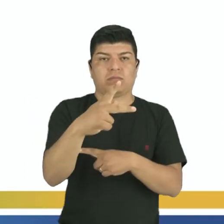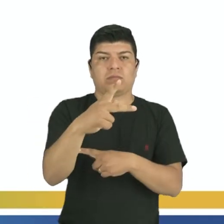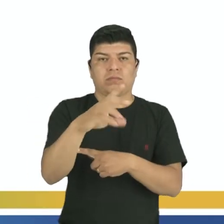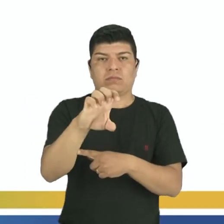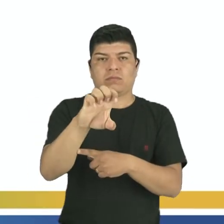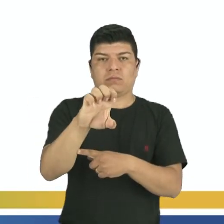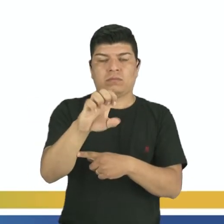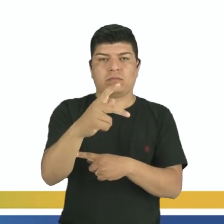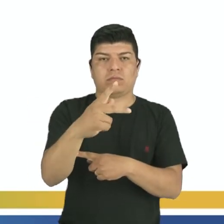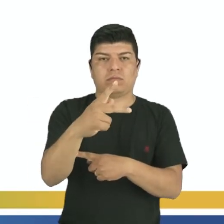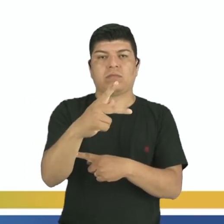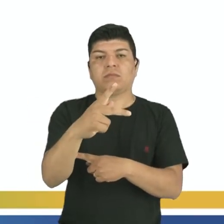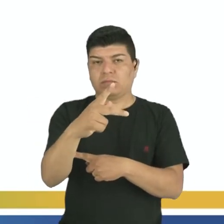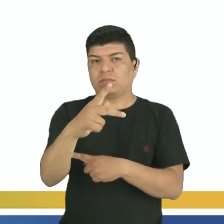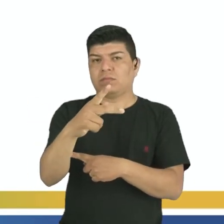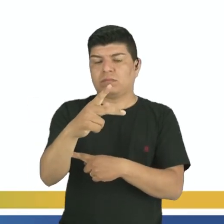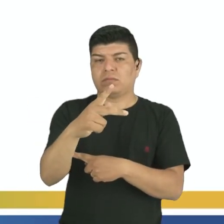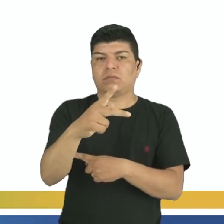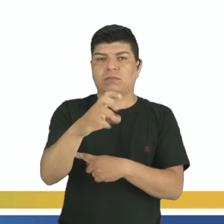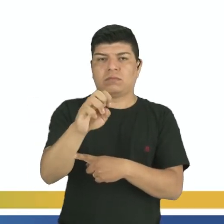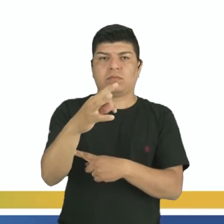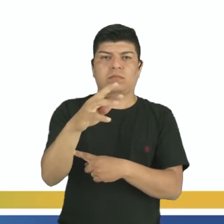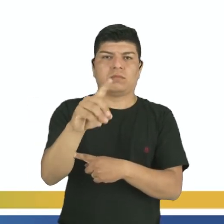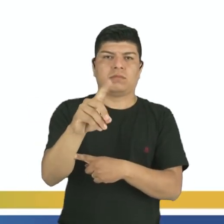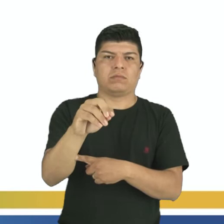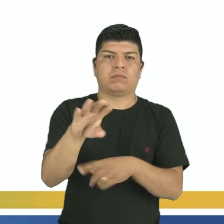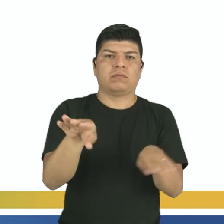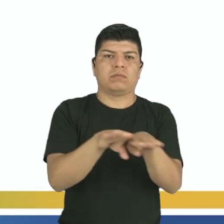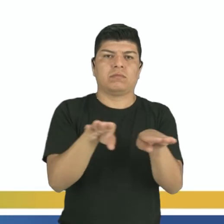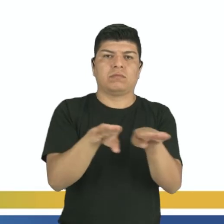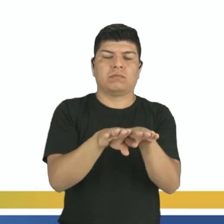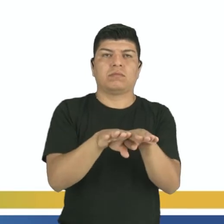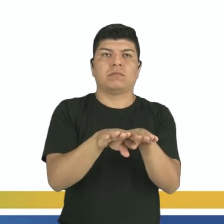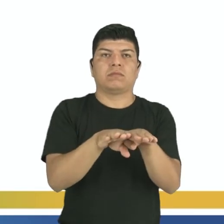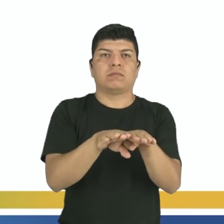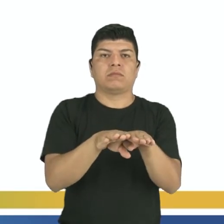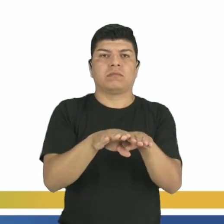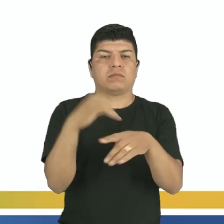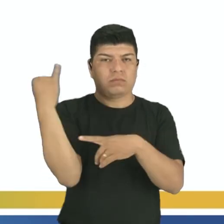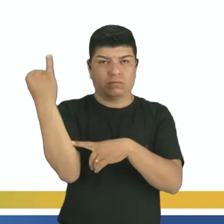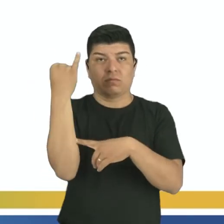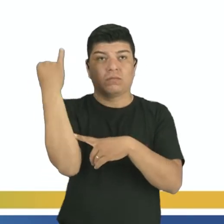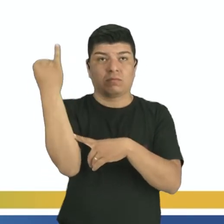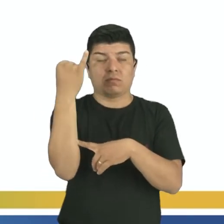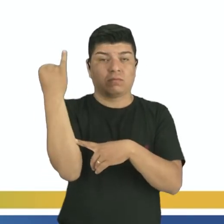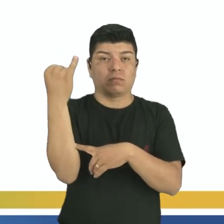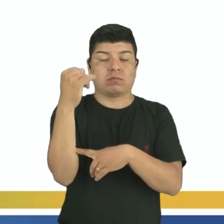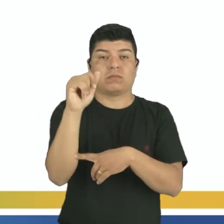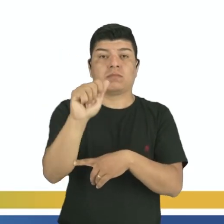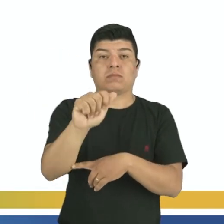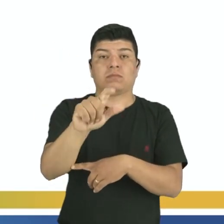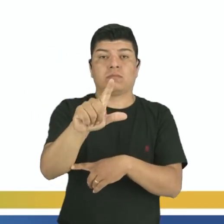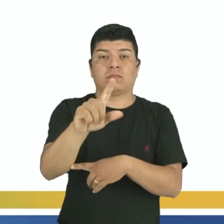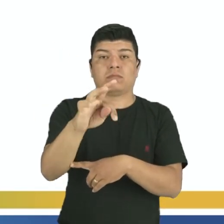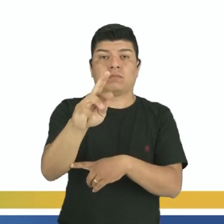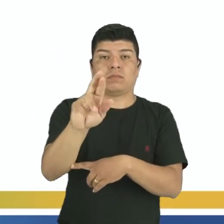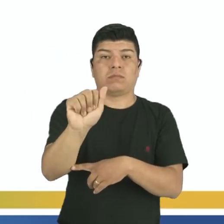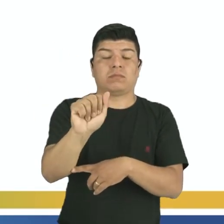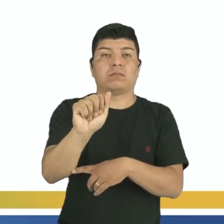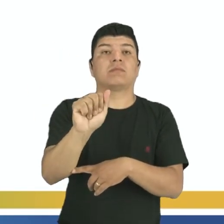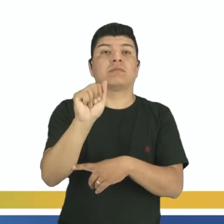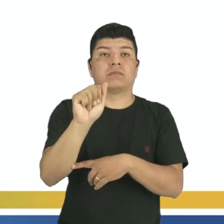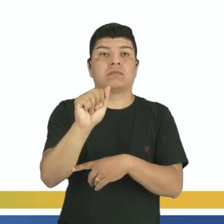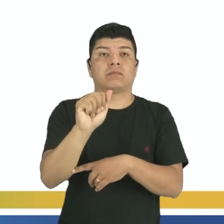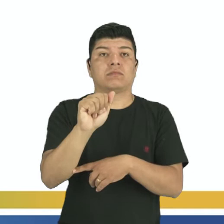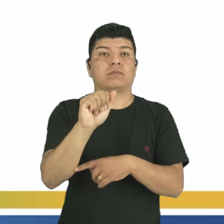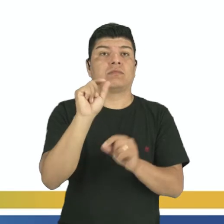ao prolongamento do lado oposto. Isso aqui é importante, gente. Então a altura, ó, ela vai estar formando um ângulo de 90 graus